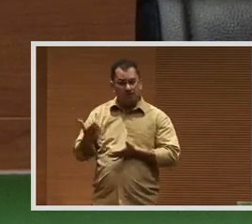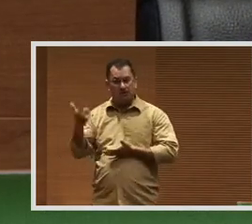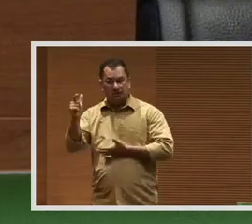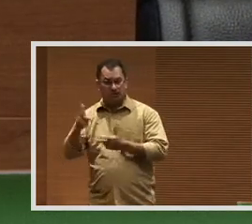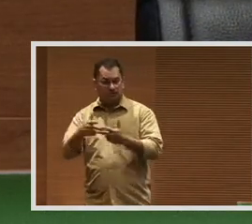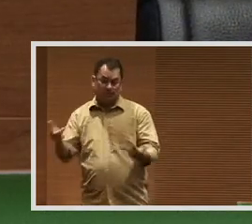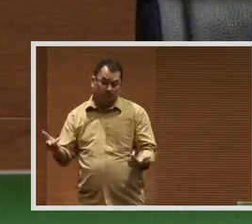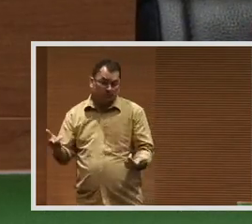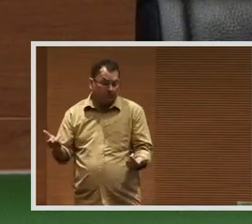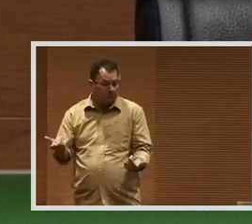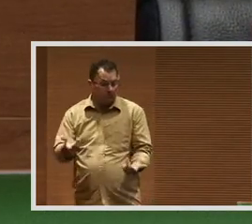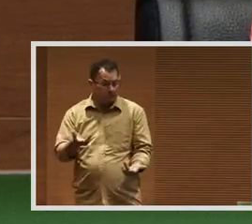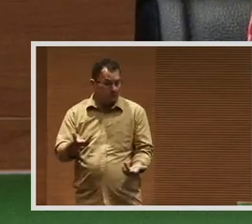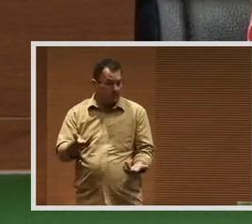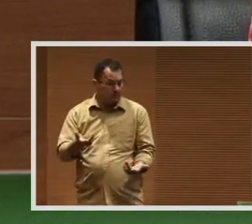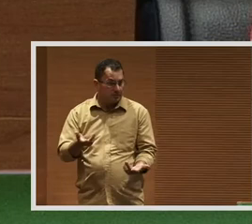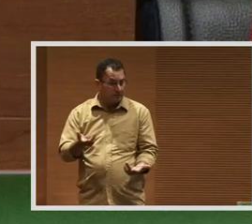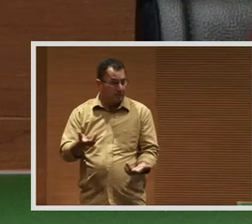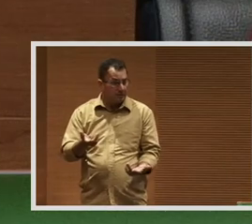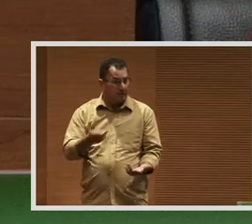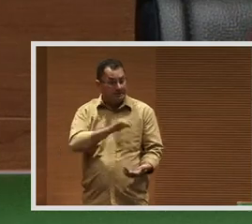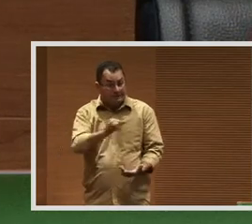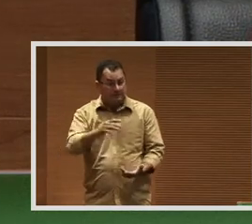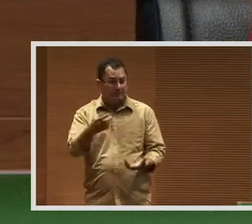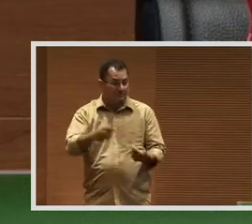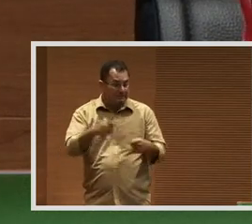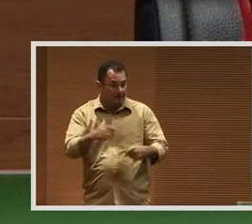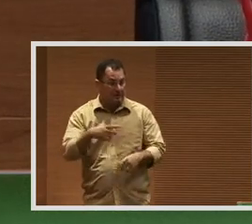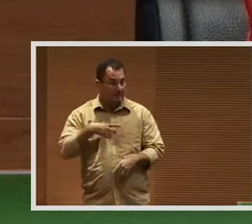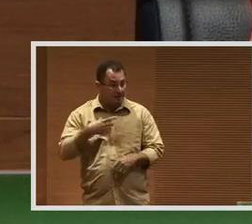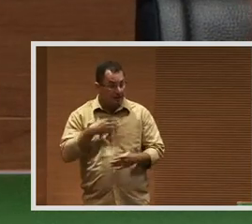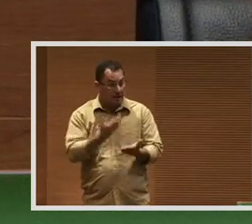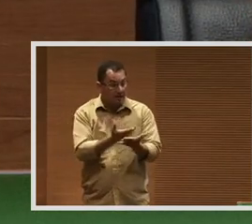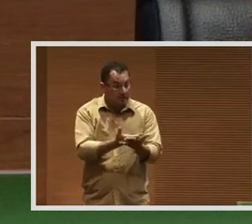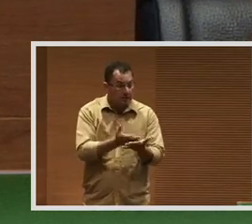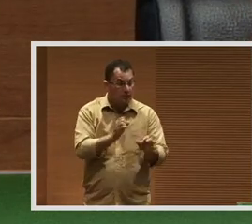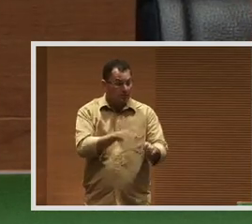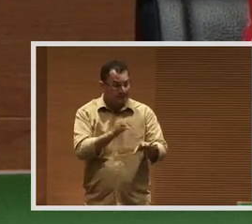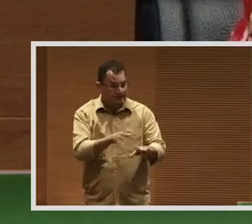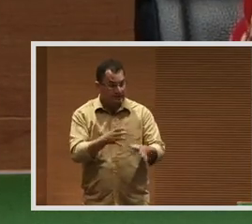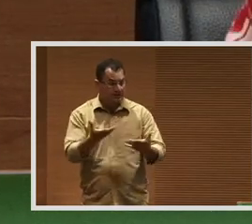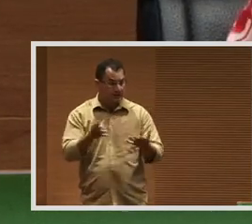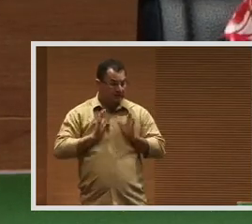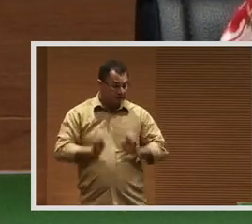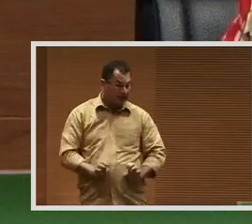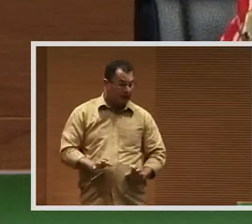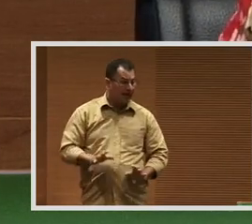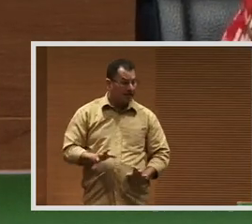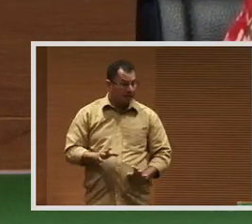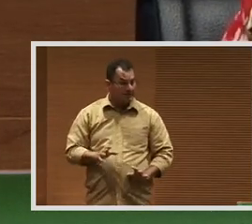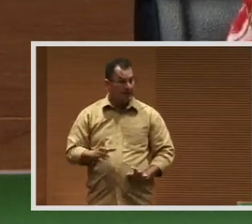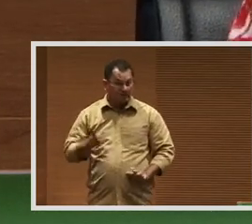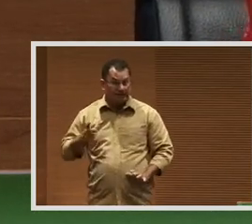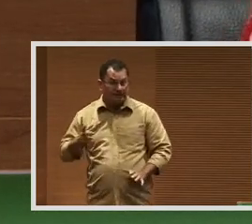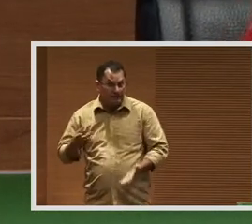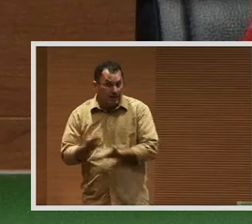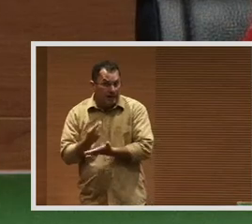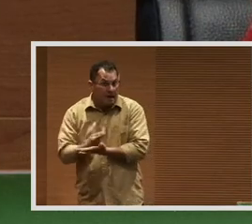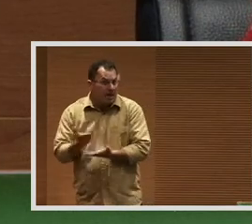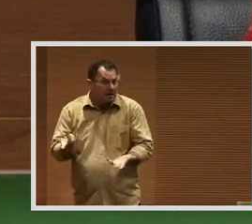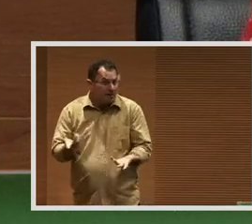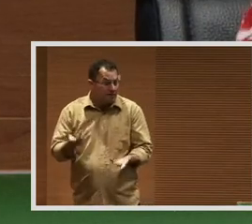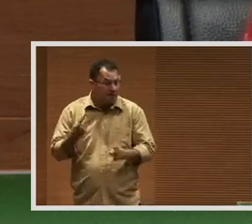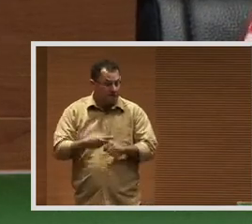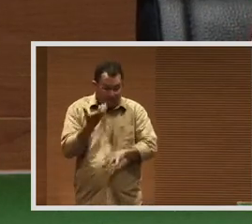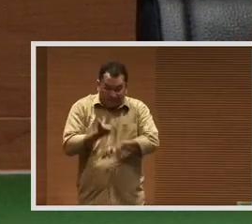você precisa ter aula de ética, alguma coisa está errada, né? Porque eu não precisaria ter aula de ética, uma disciplina de